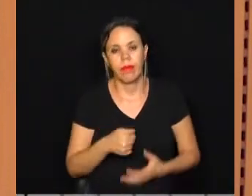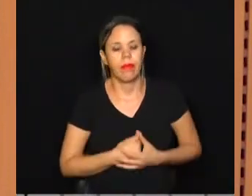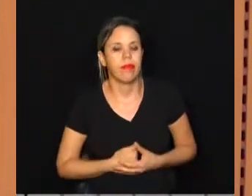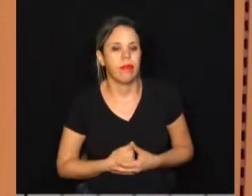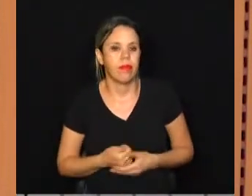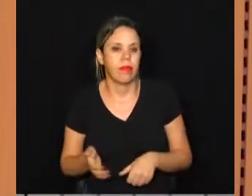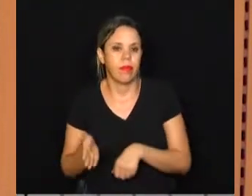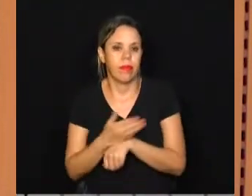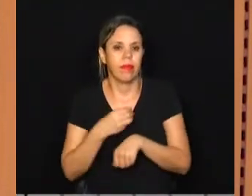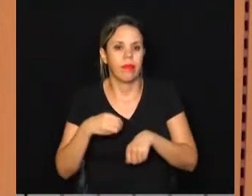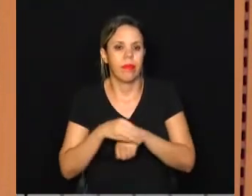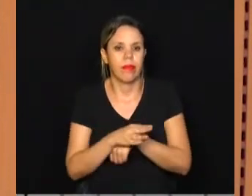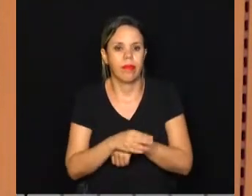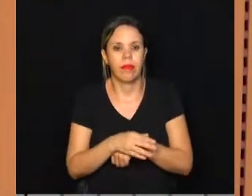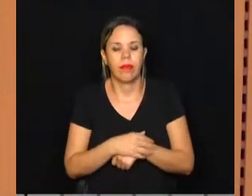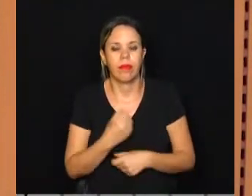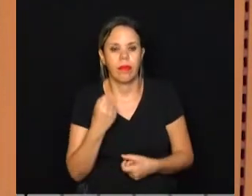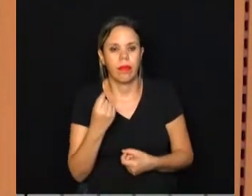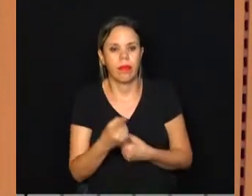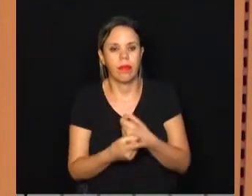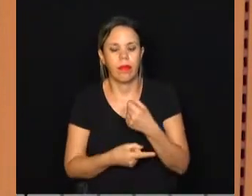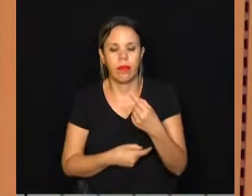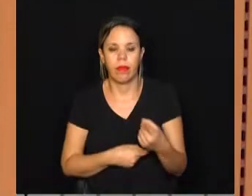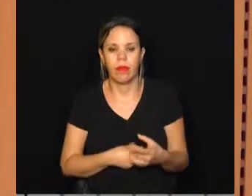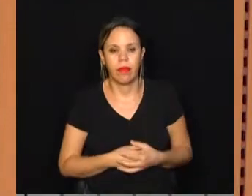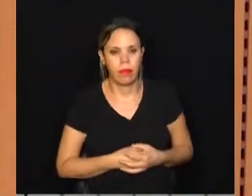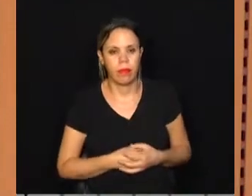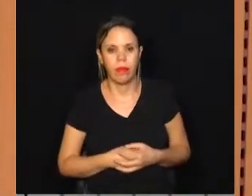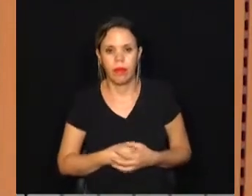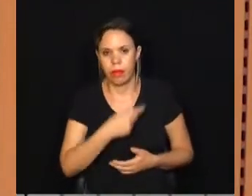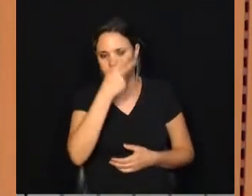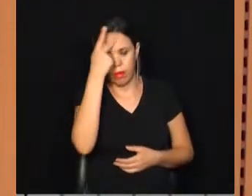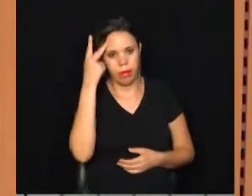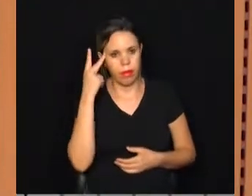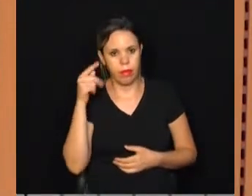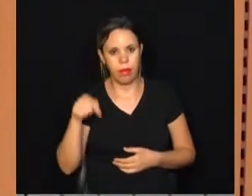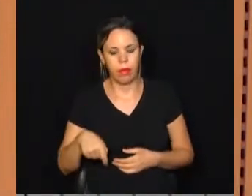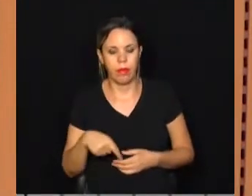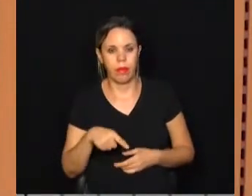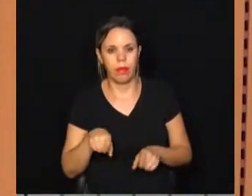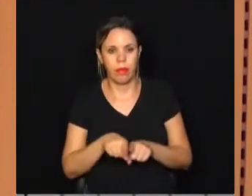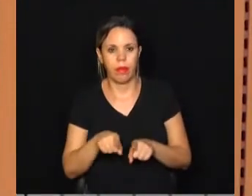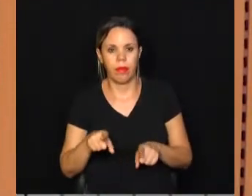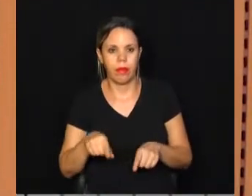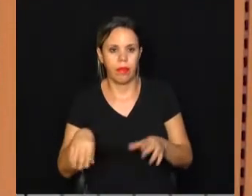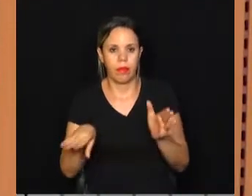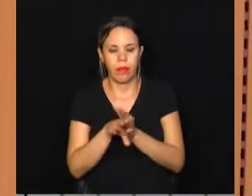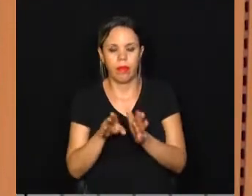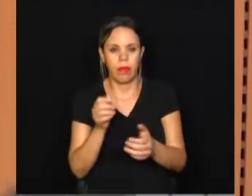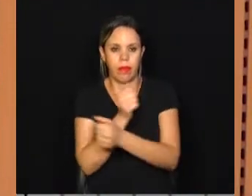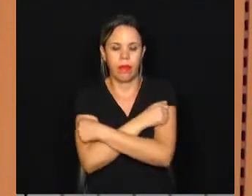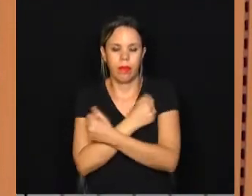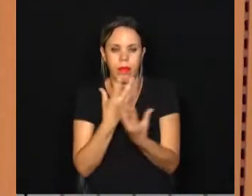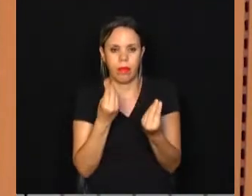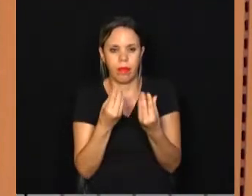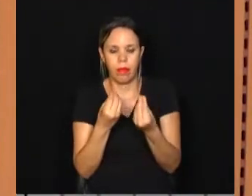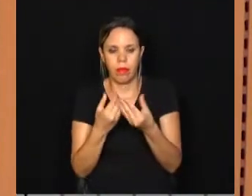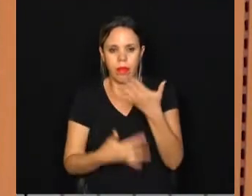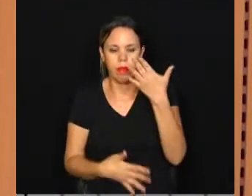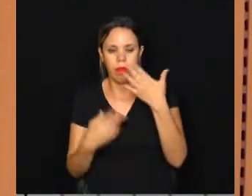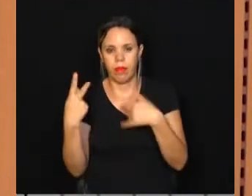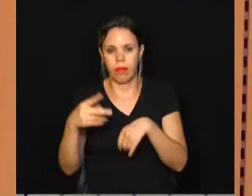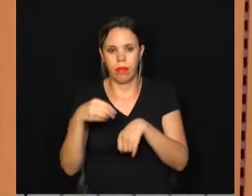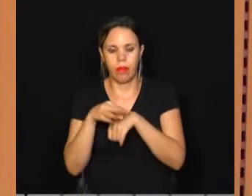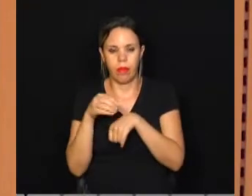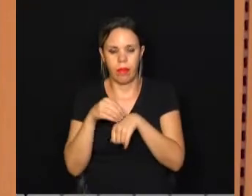antes de passar, Tisha, alguns abraços, inclusive, aqui, que chegaram muitos para você aí